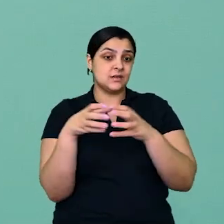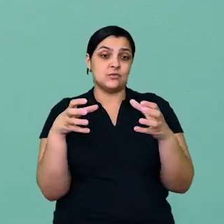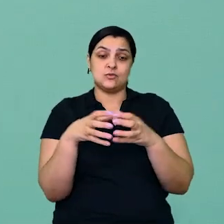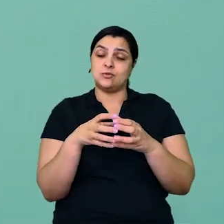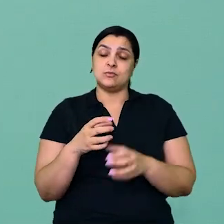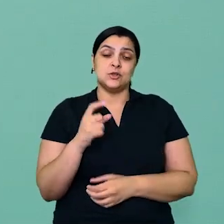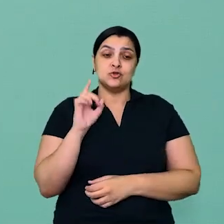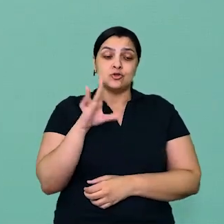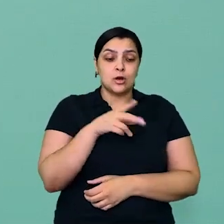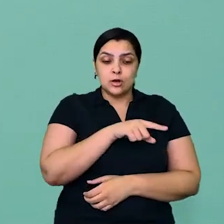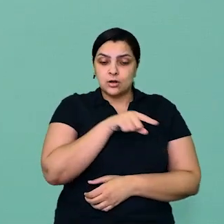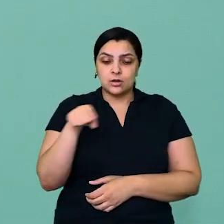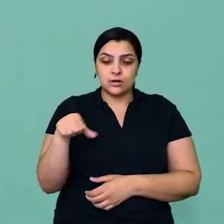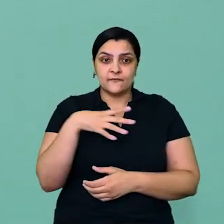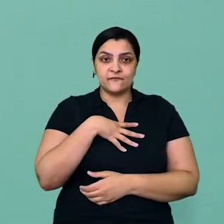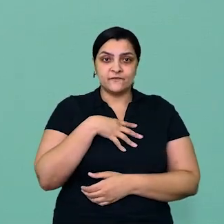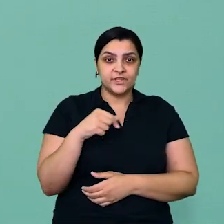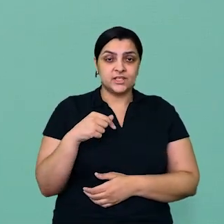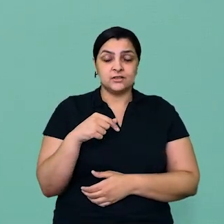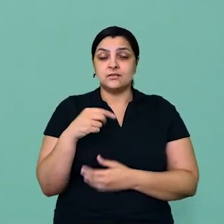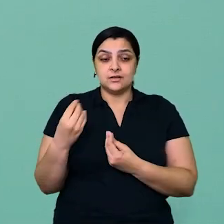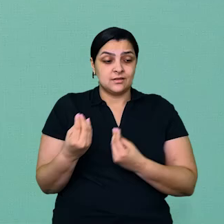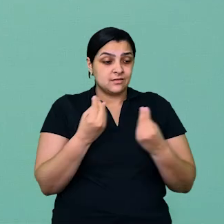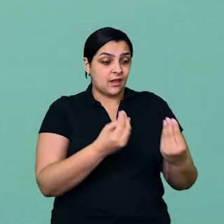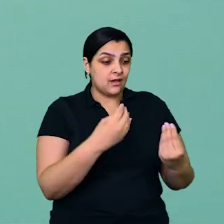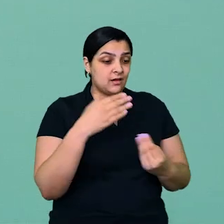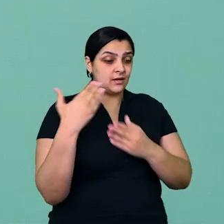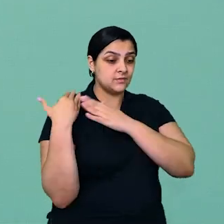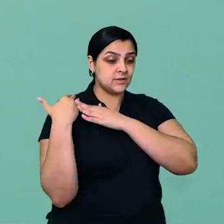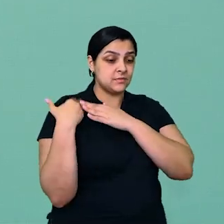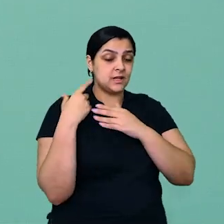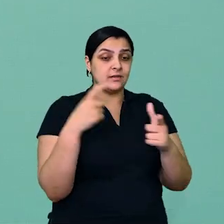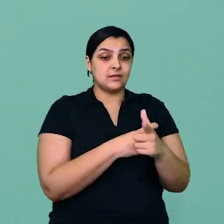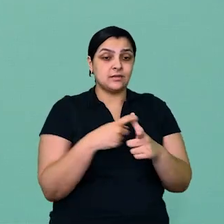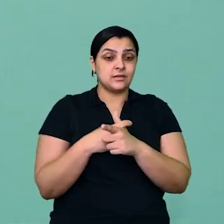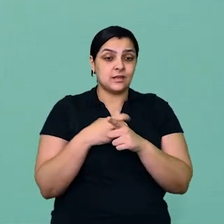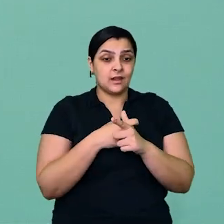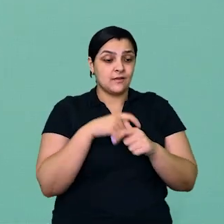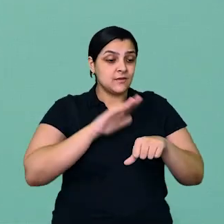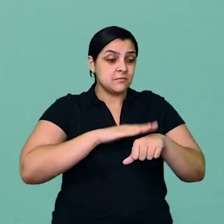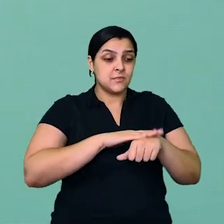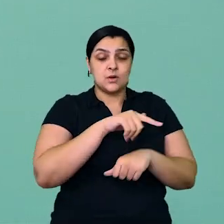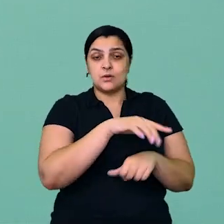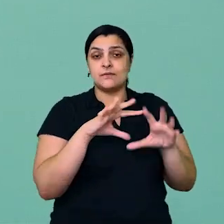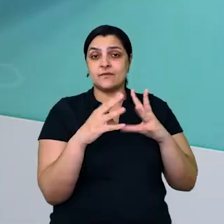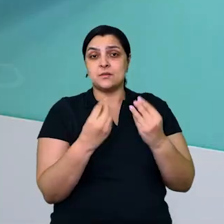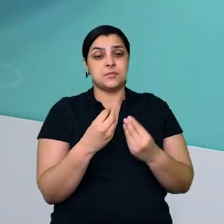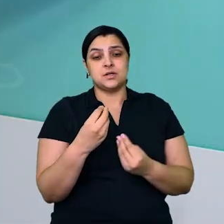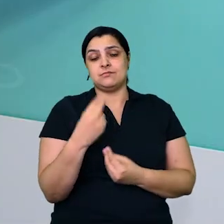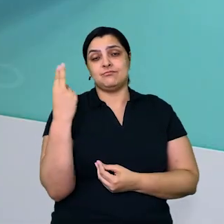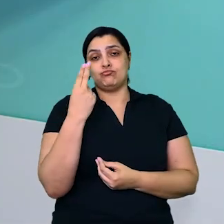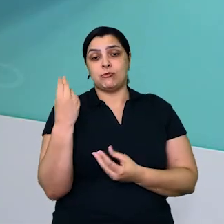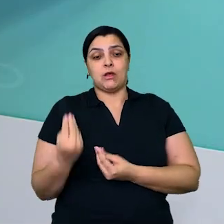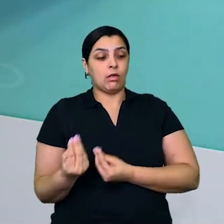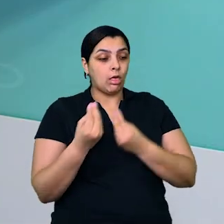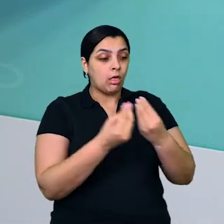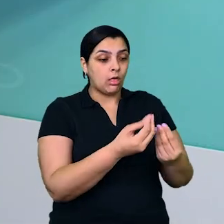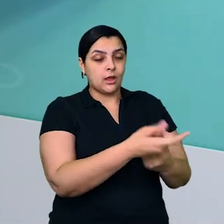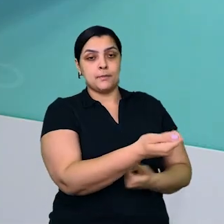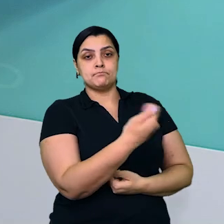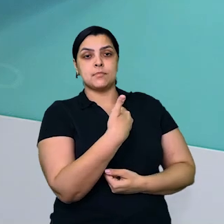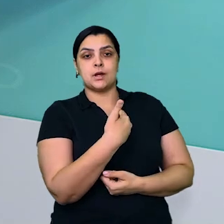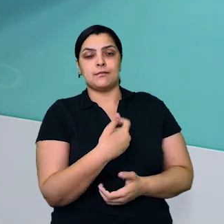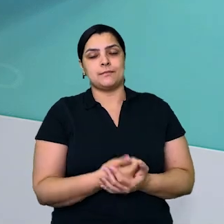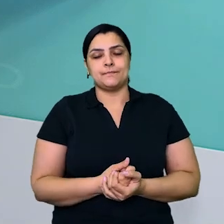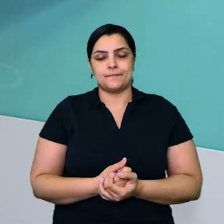parentesco unicamente não atrai a responsabilidade de quitar dívidas que não foram contraídas pelo familiar. Vamos falar com a repórter